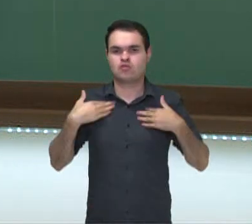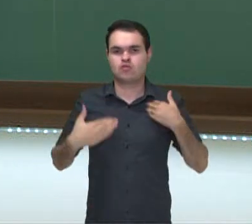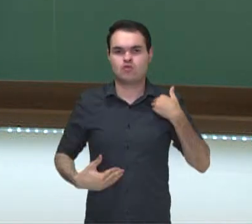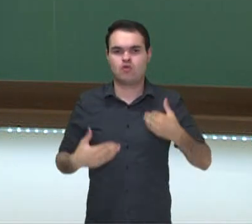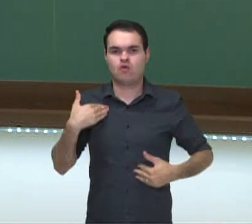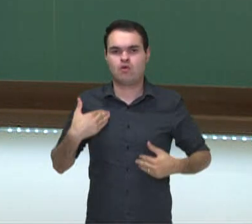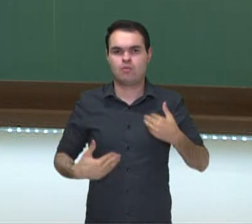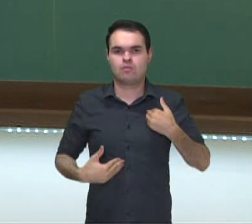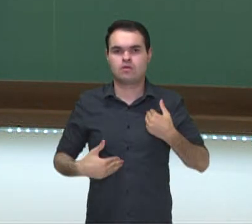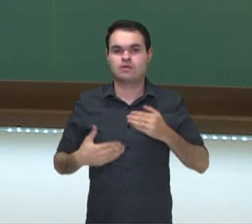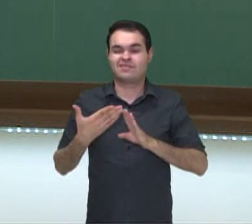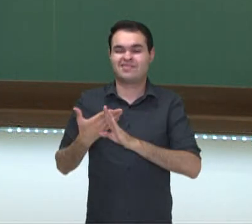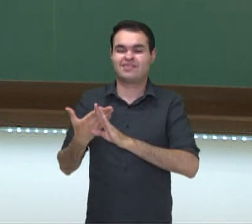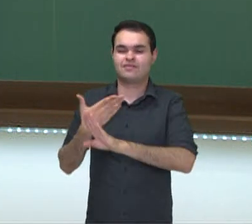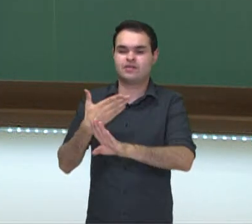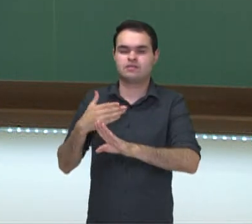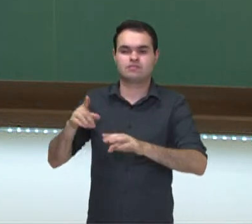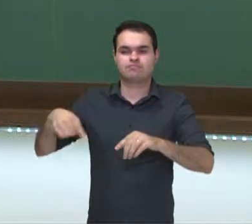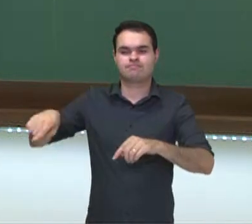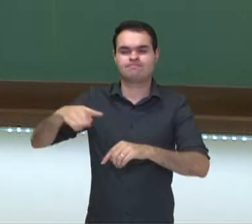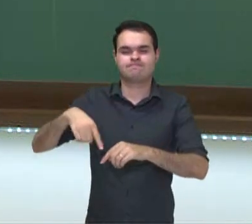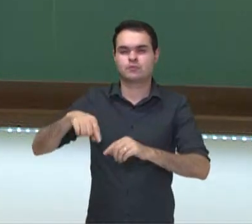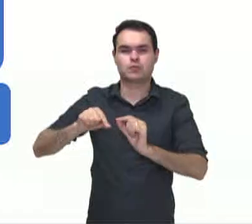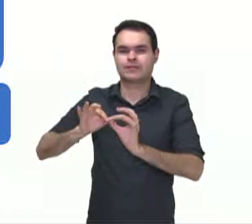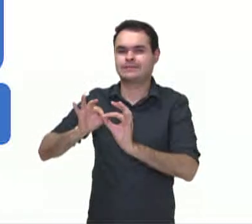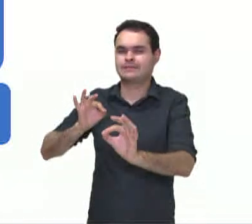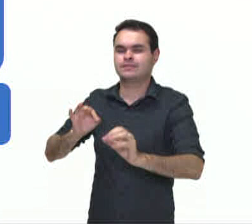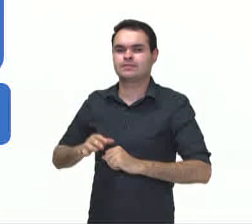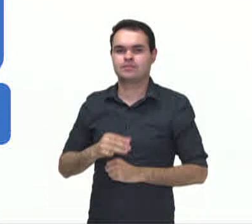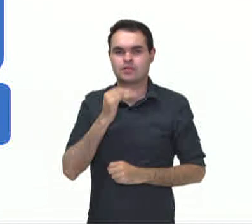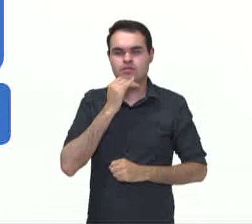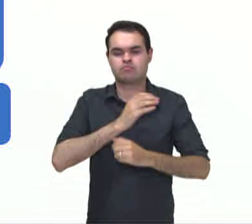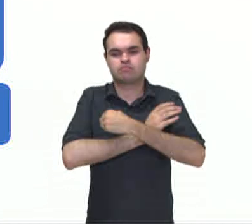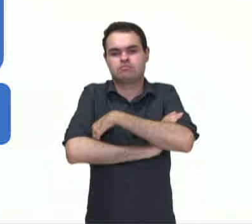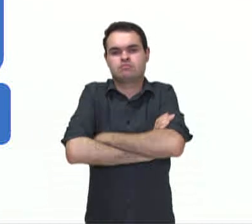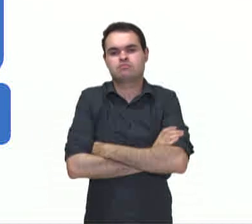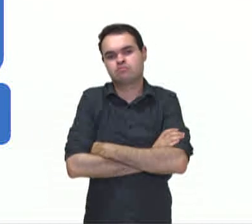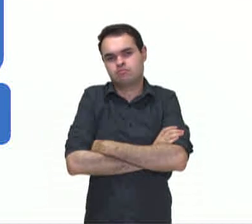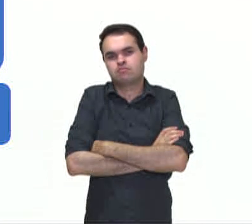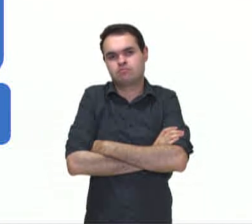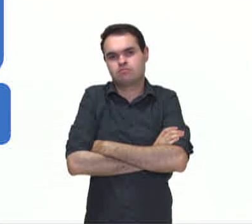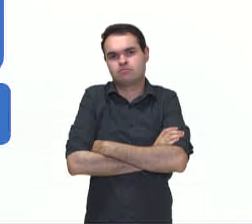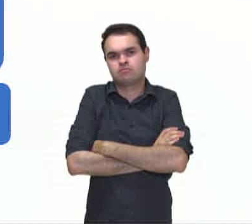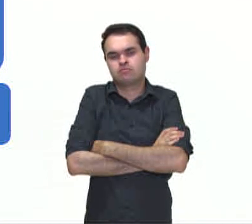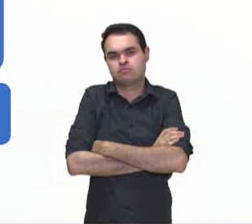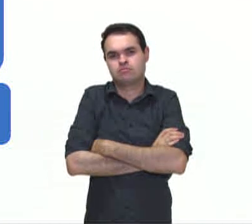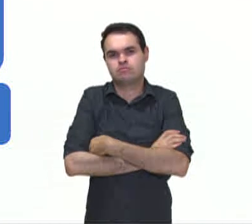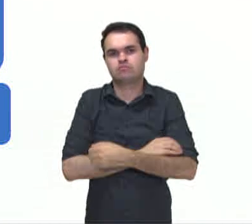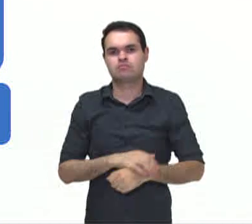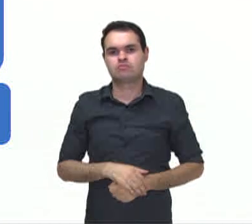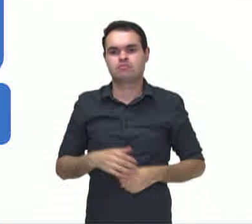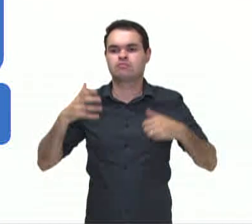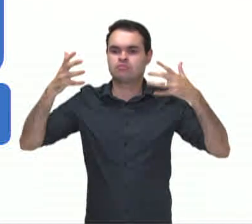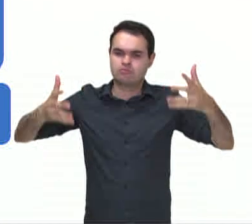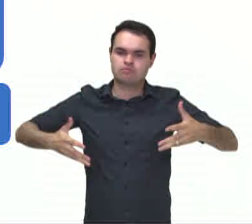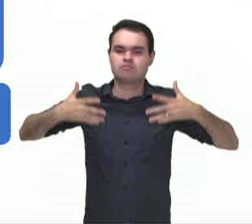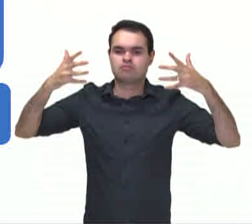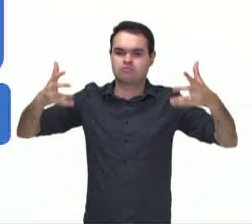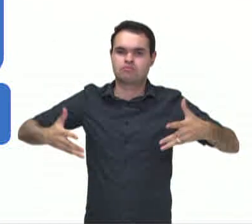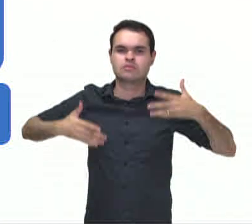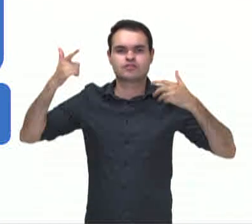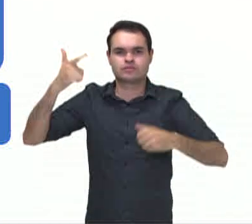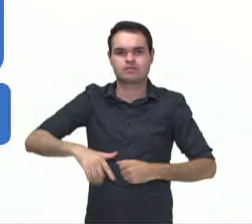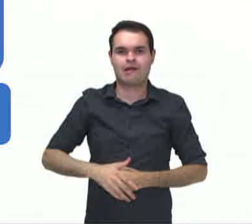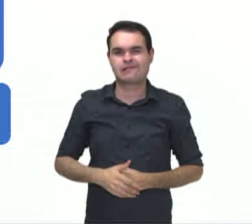corporais que afastam o nosso público. Os braços cruzados, gestos repetitivos, morder